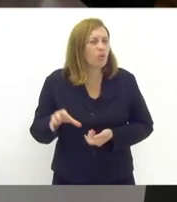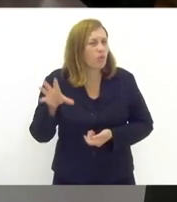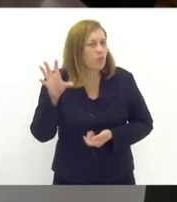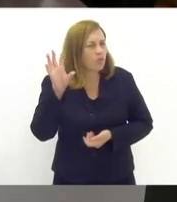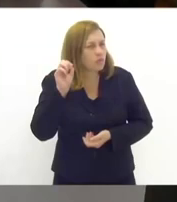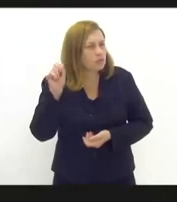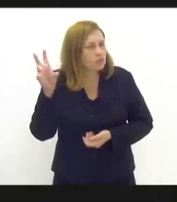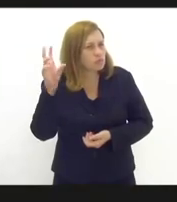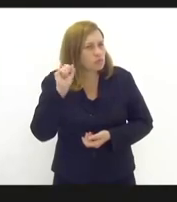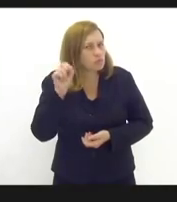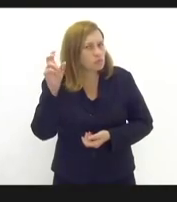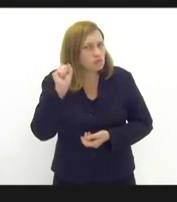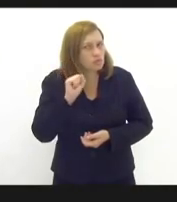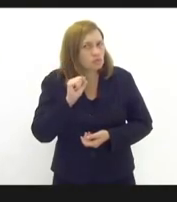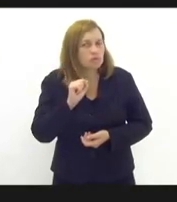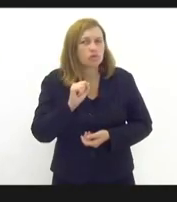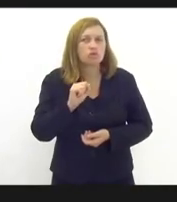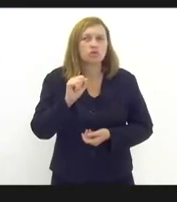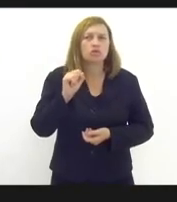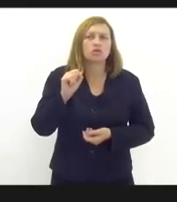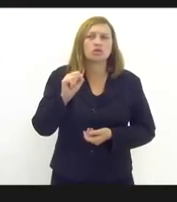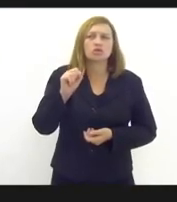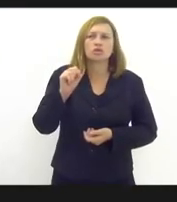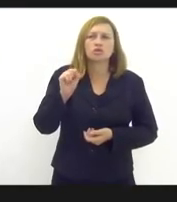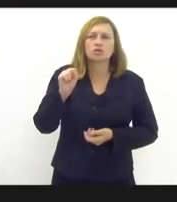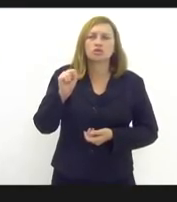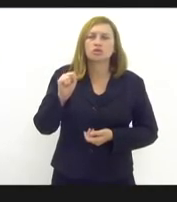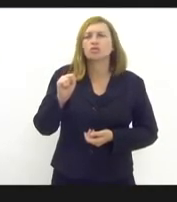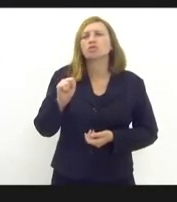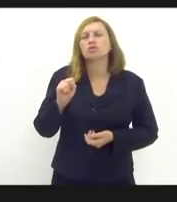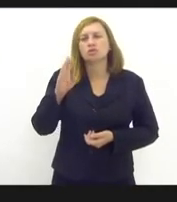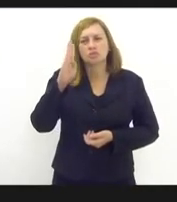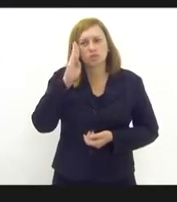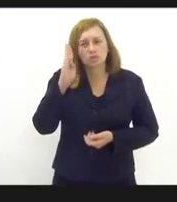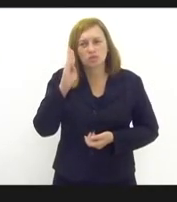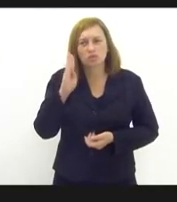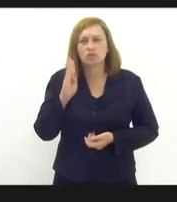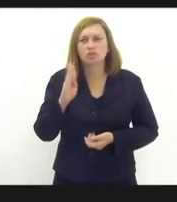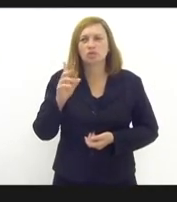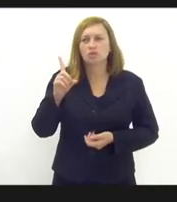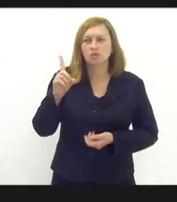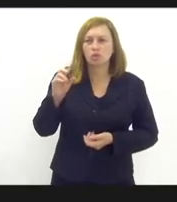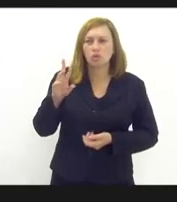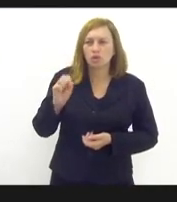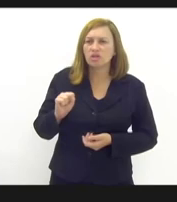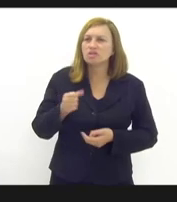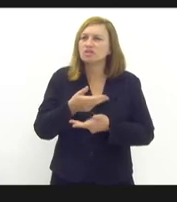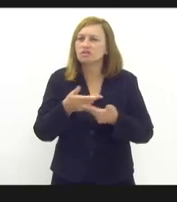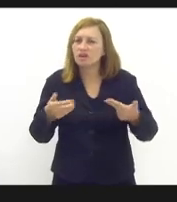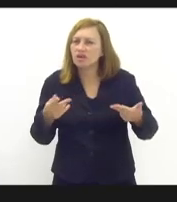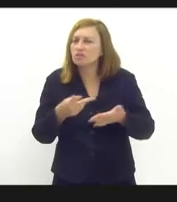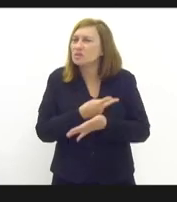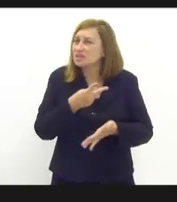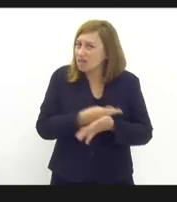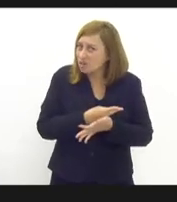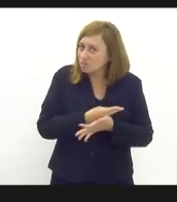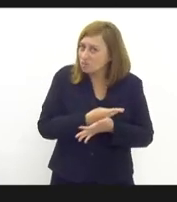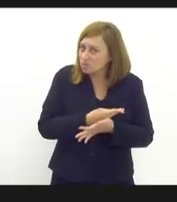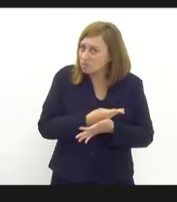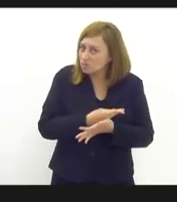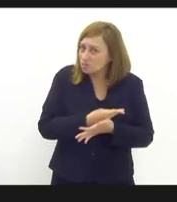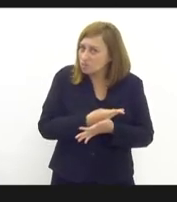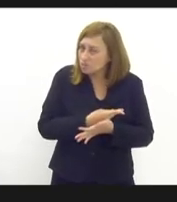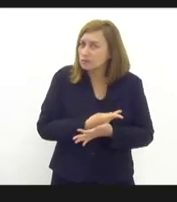o relato do soldado Douglas. Realmente, foram vários erros cometidos e erros que